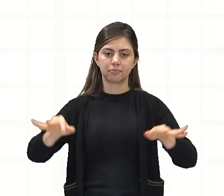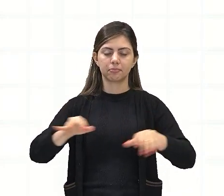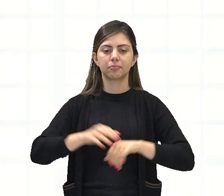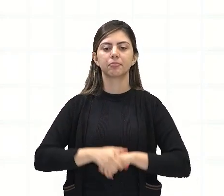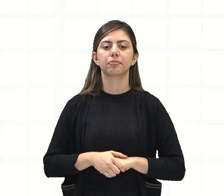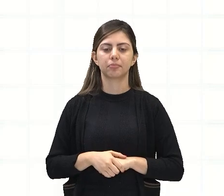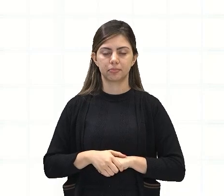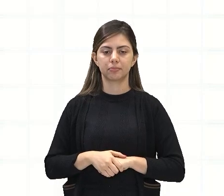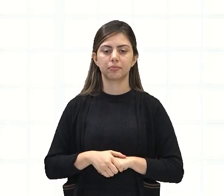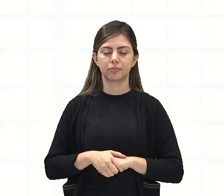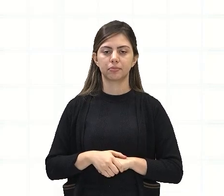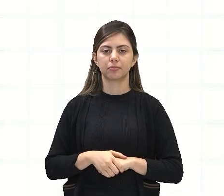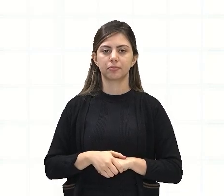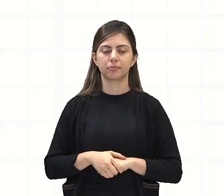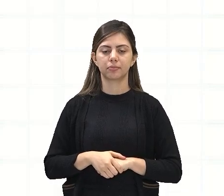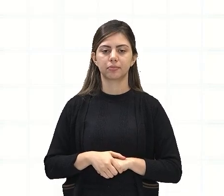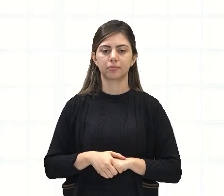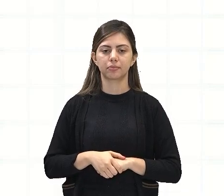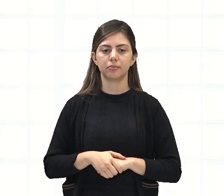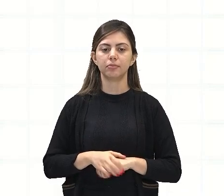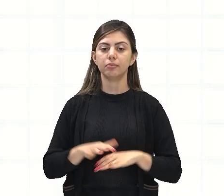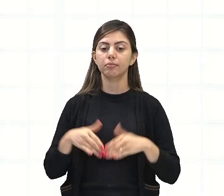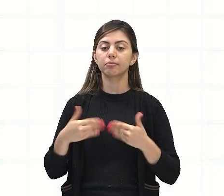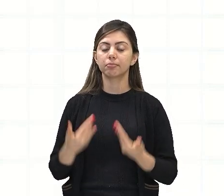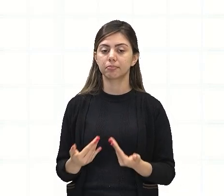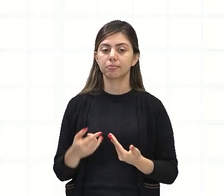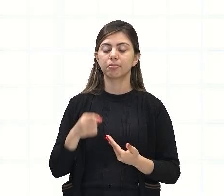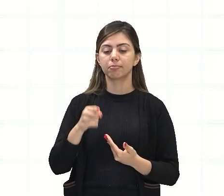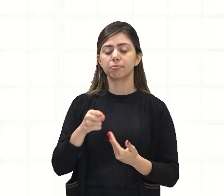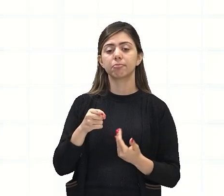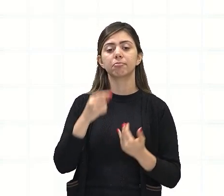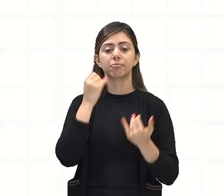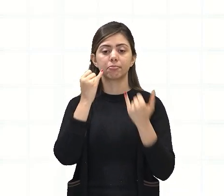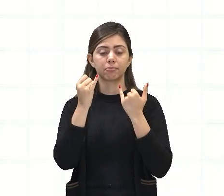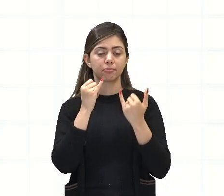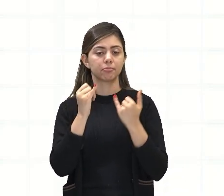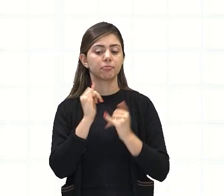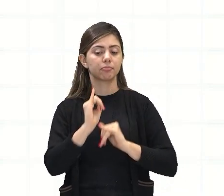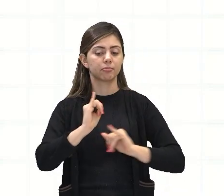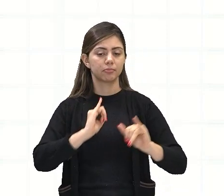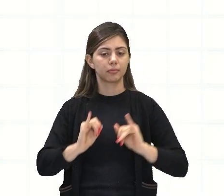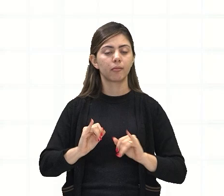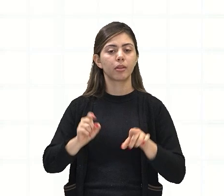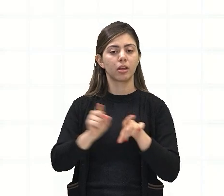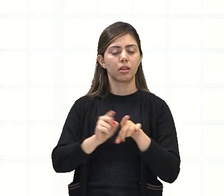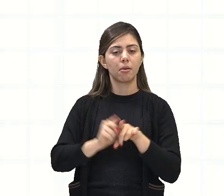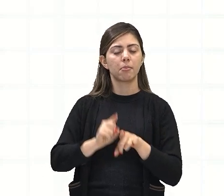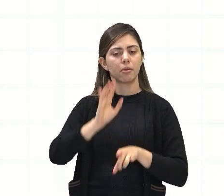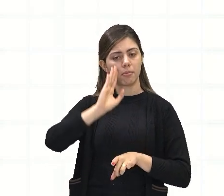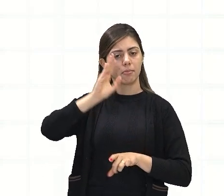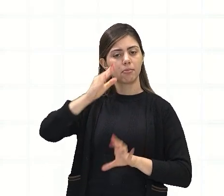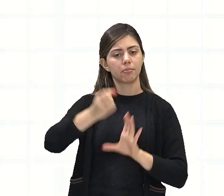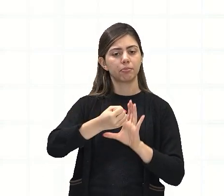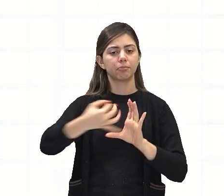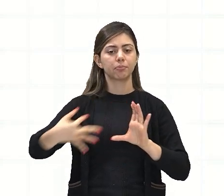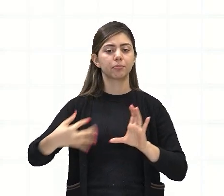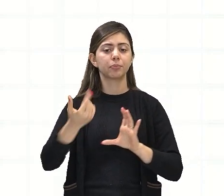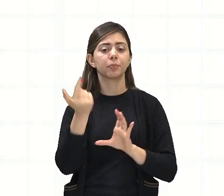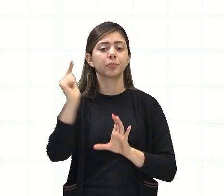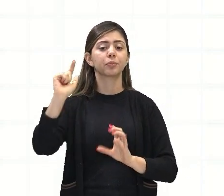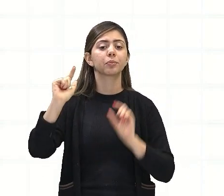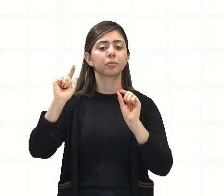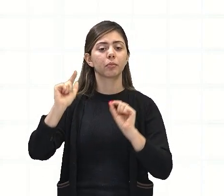cunho informativo. E a notícia tem também como principal característica, né, ser